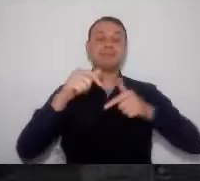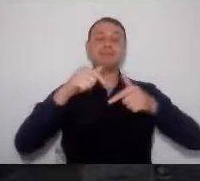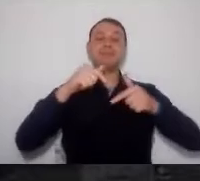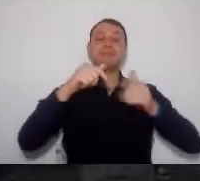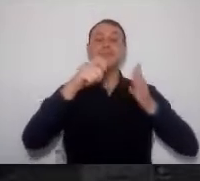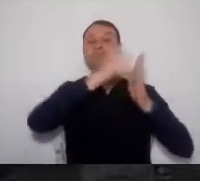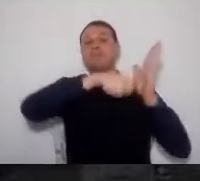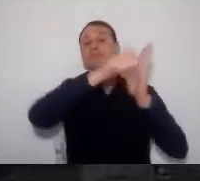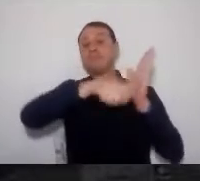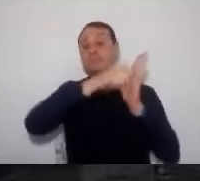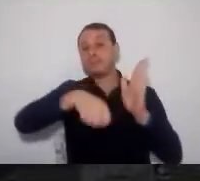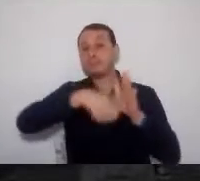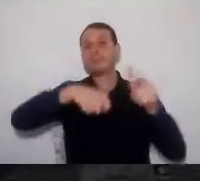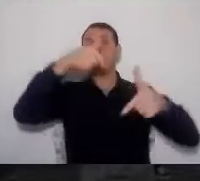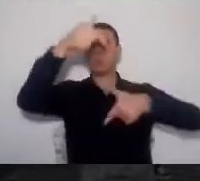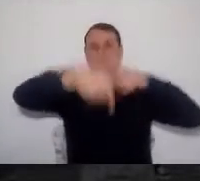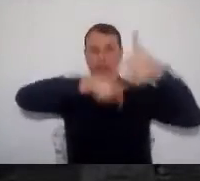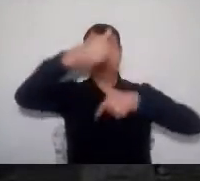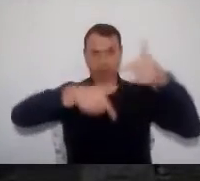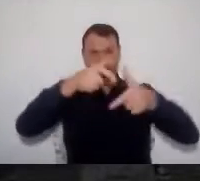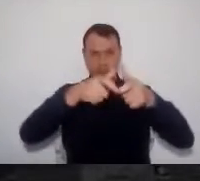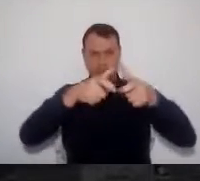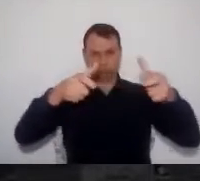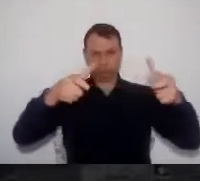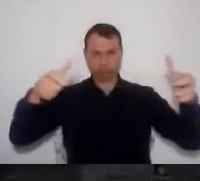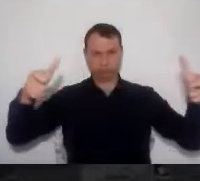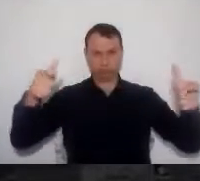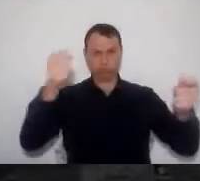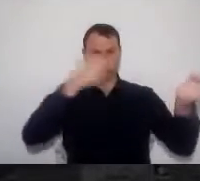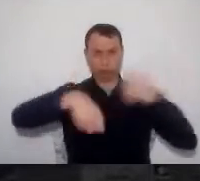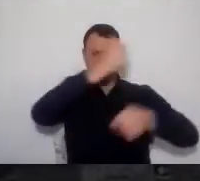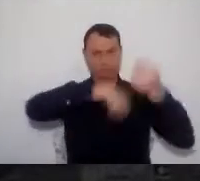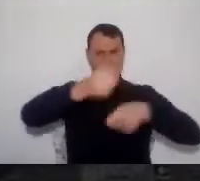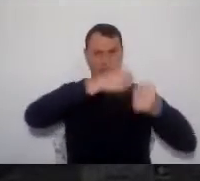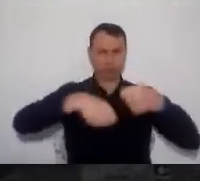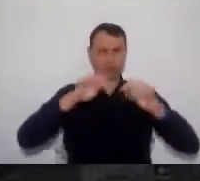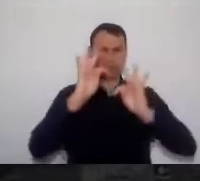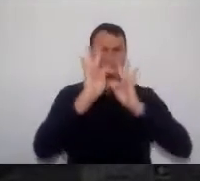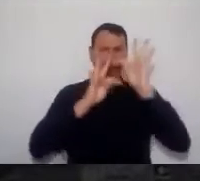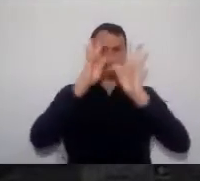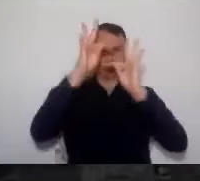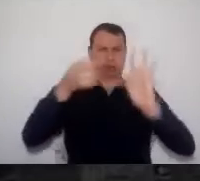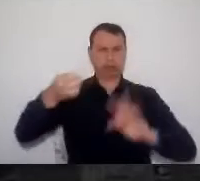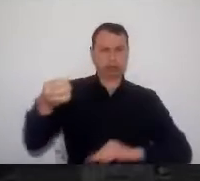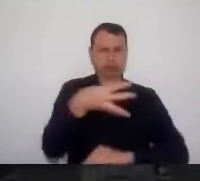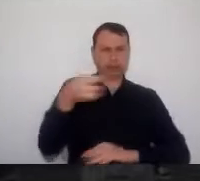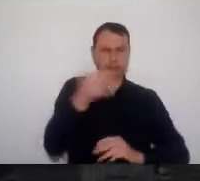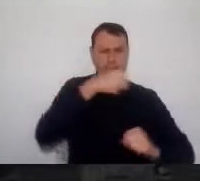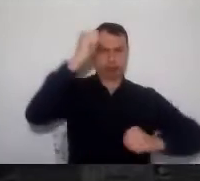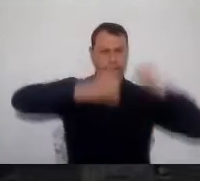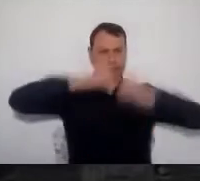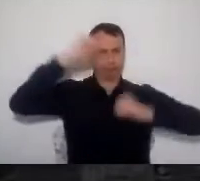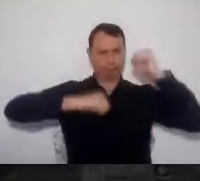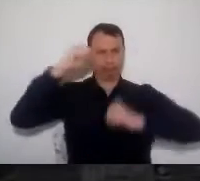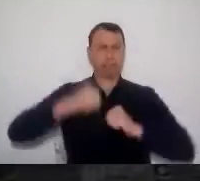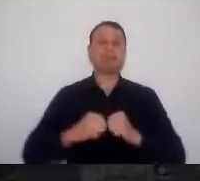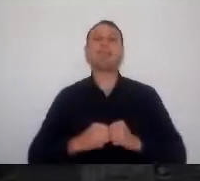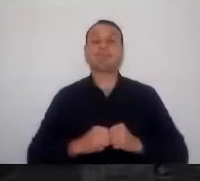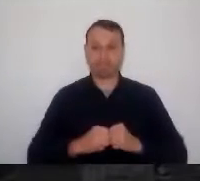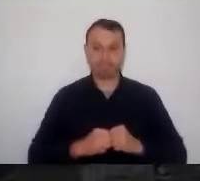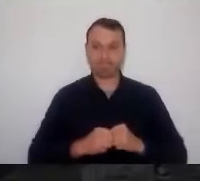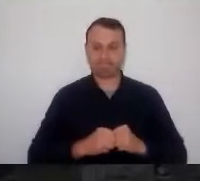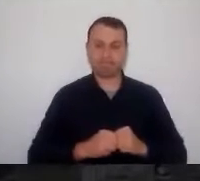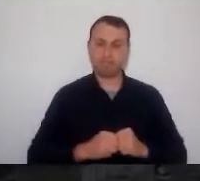estão aumentando com a ampliação do comércio e a tecnologia mais moderna das fábricas. E eles